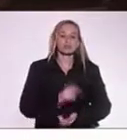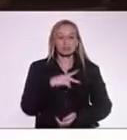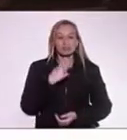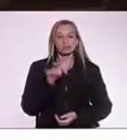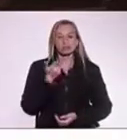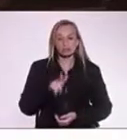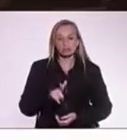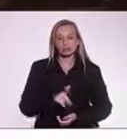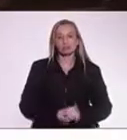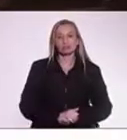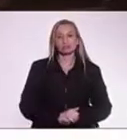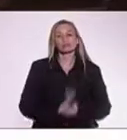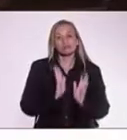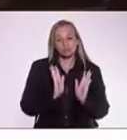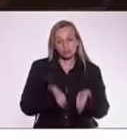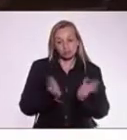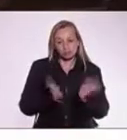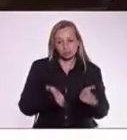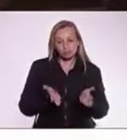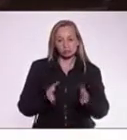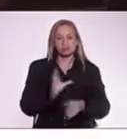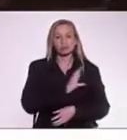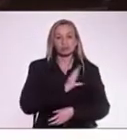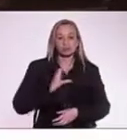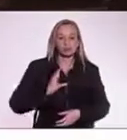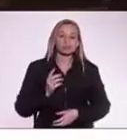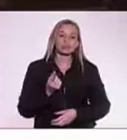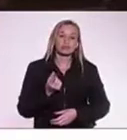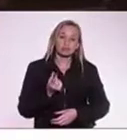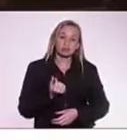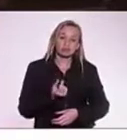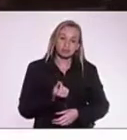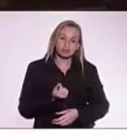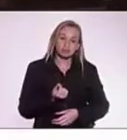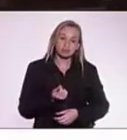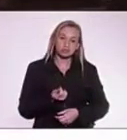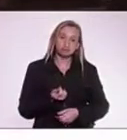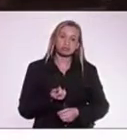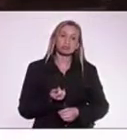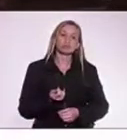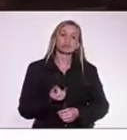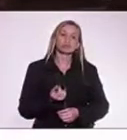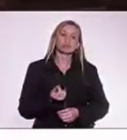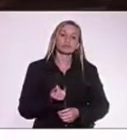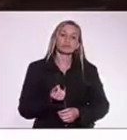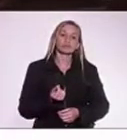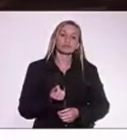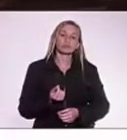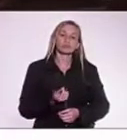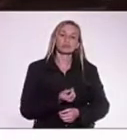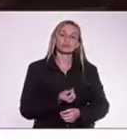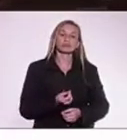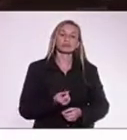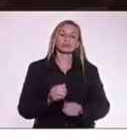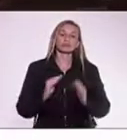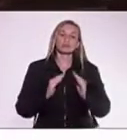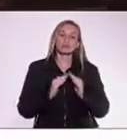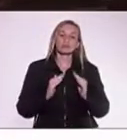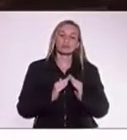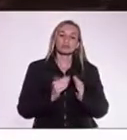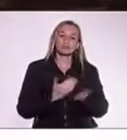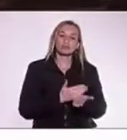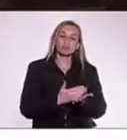uma vez que hoje a Comissão de Orçamento dessa Casa iniciou os trabalhos para a